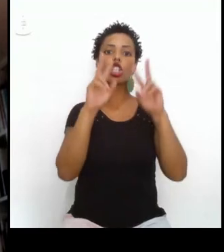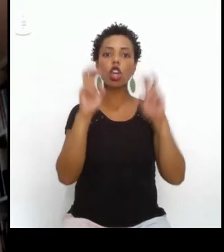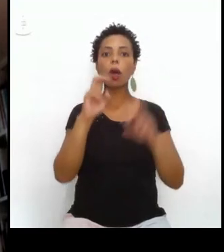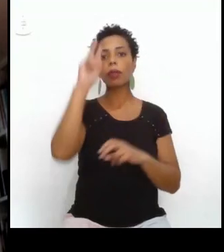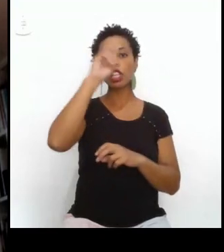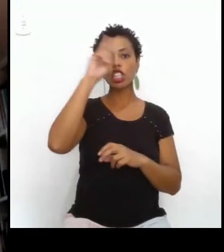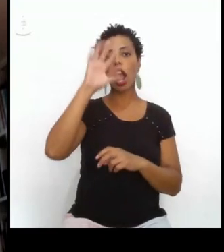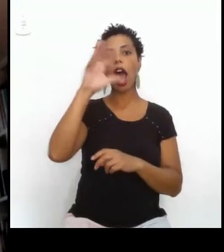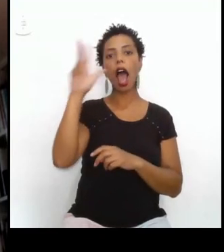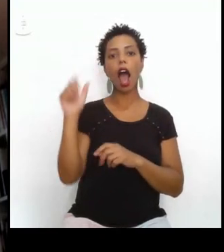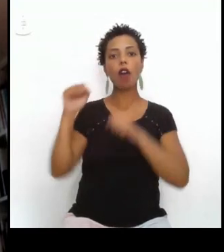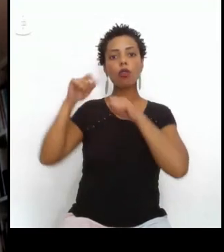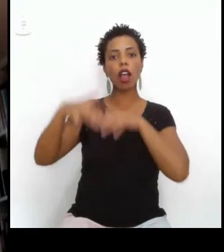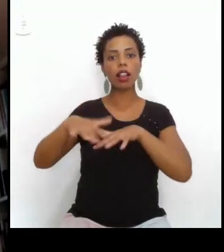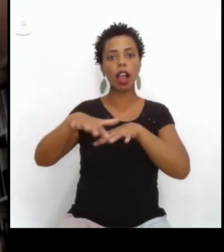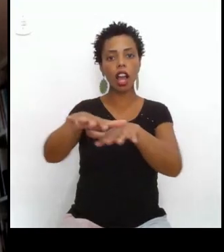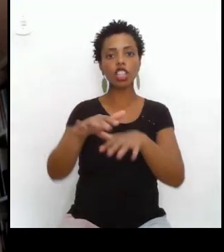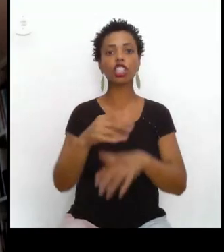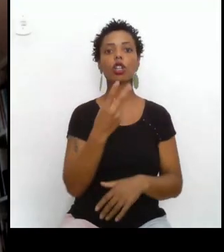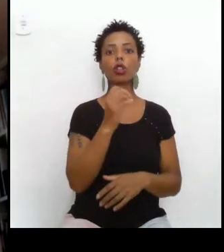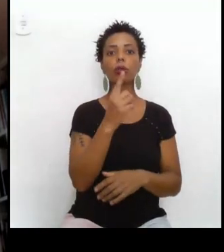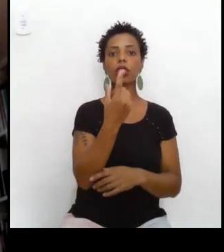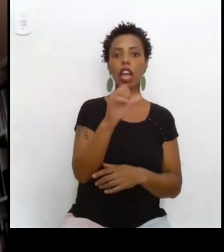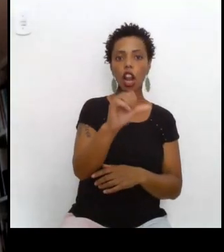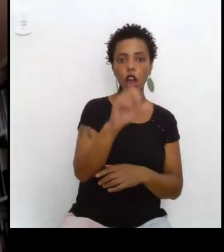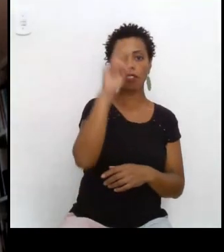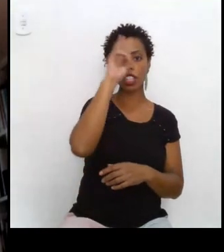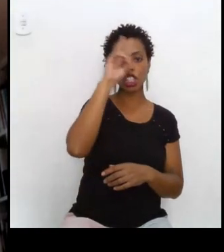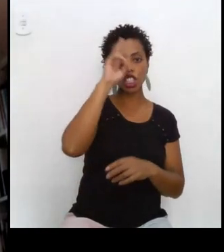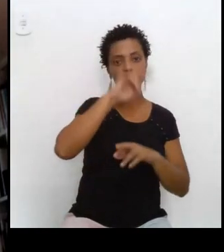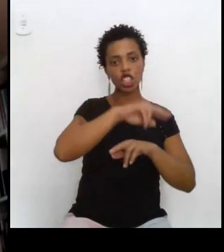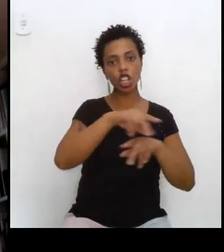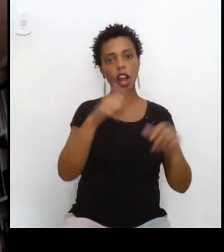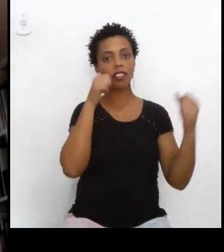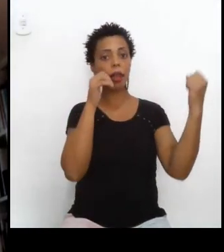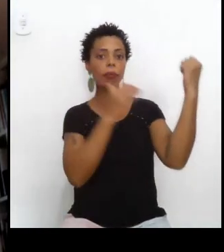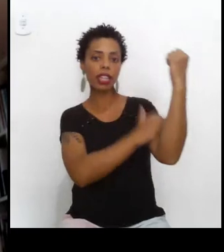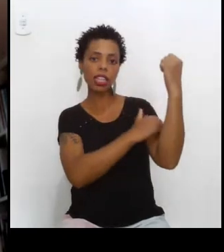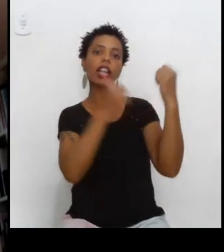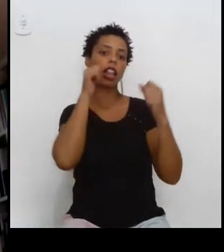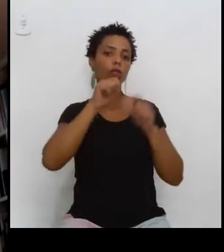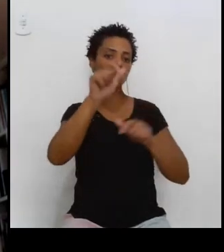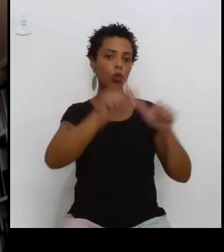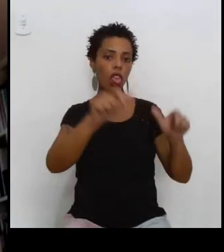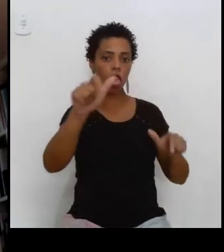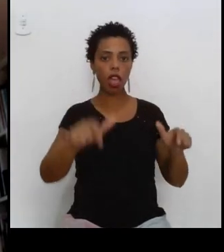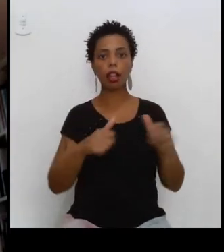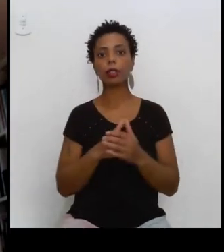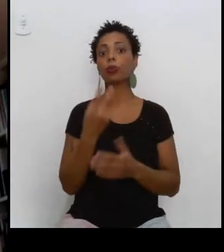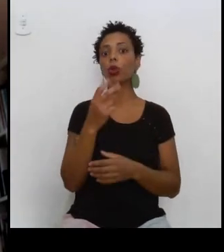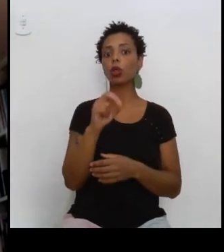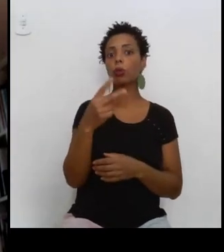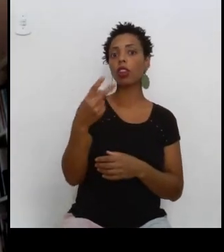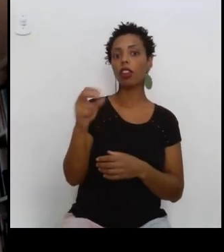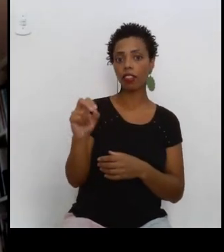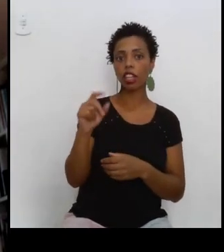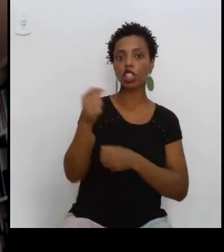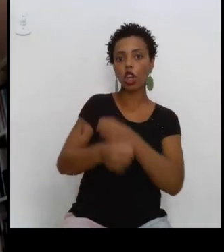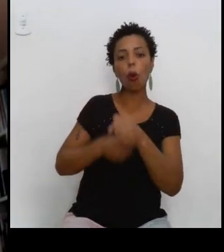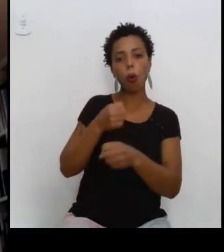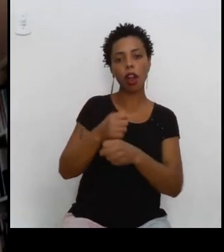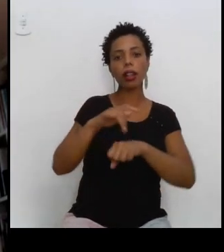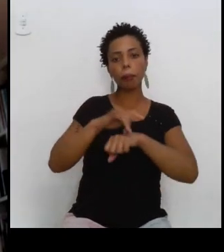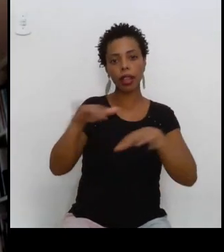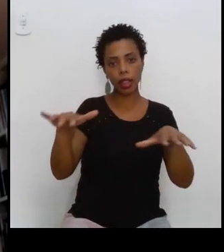2019 e torno de histórias feministas de histórias das mulheres 2015 foi o ano da rodovia já